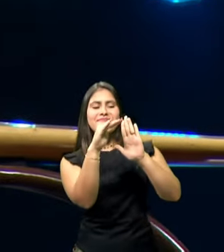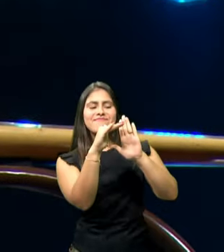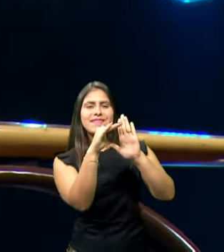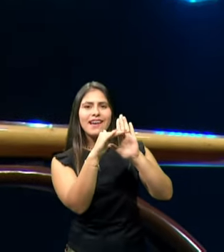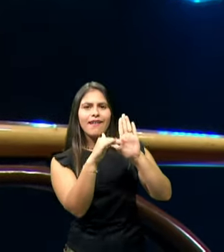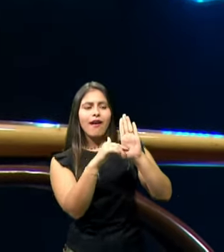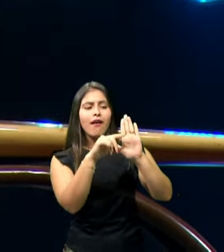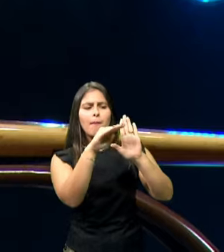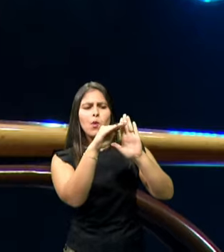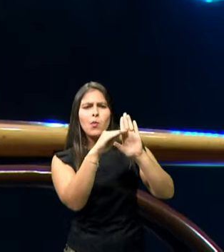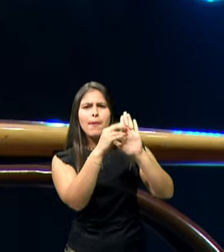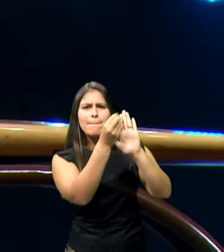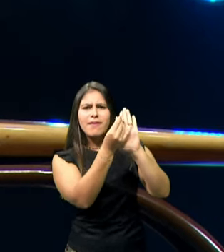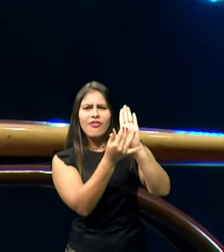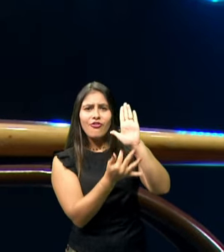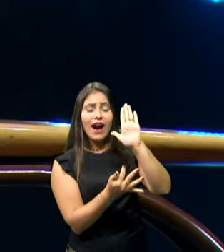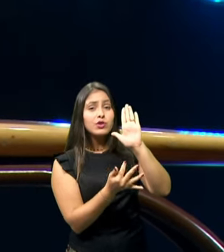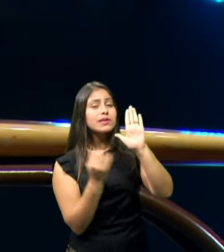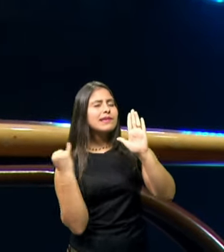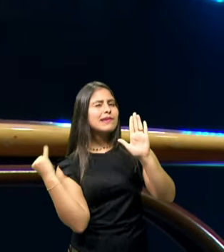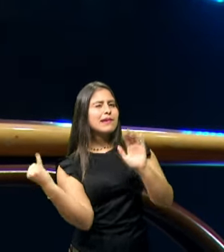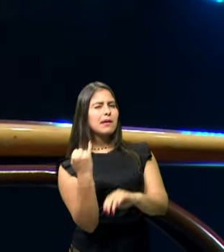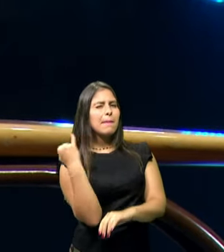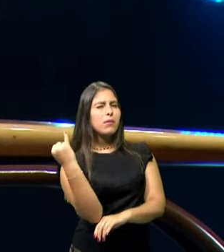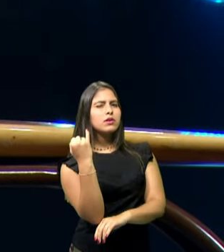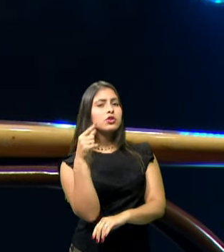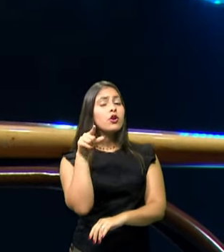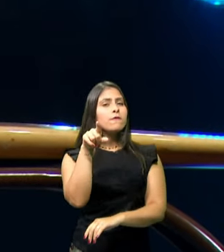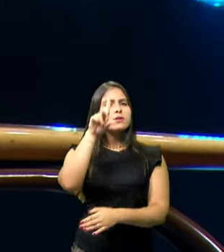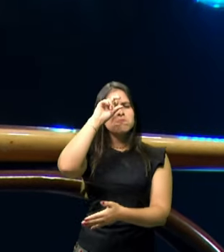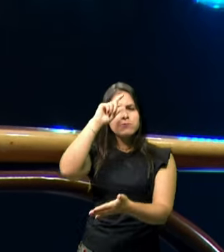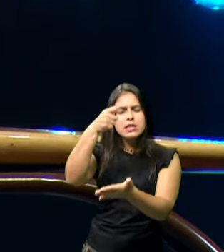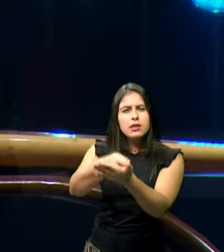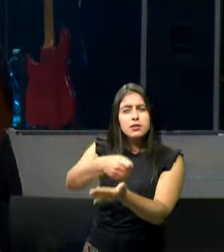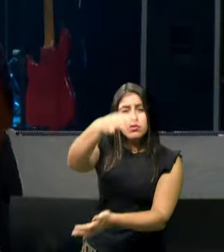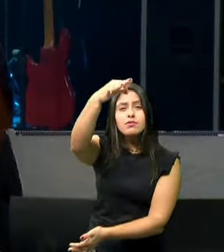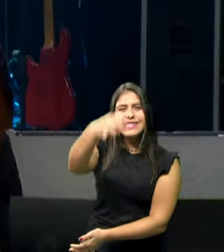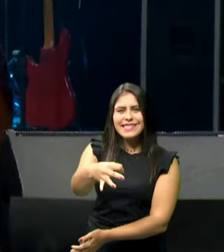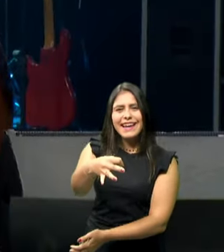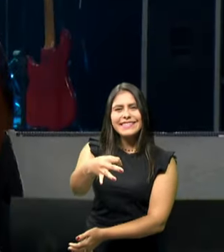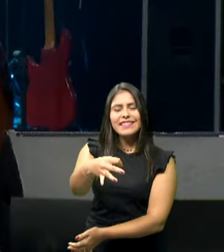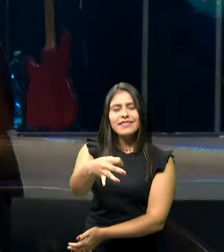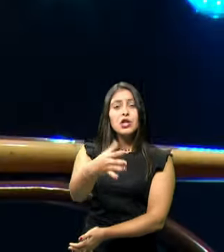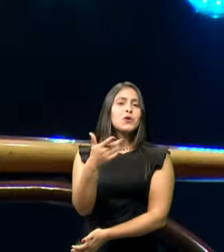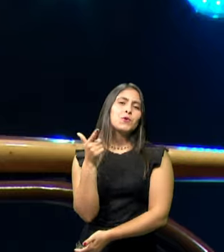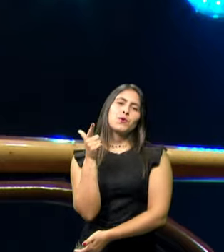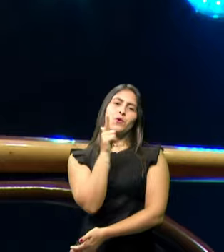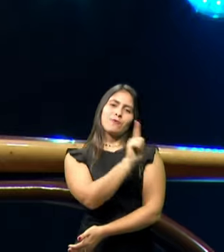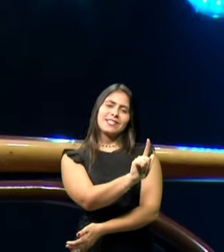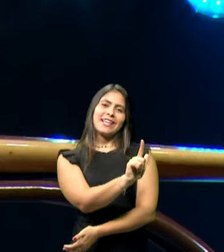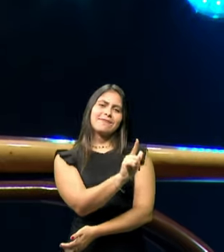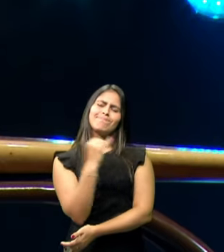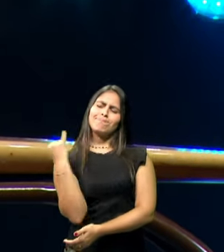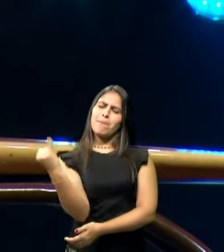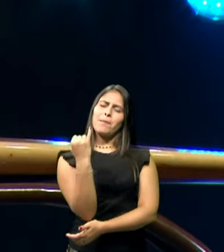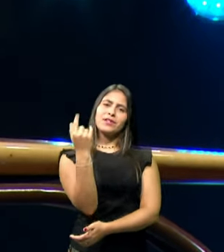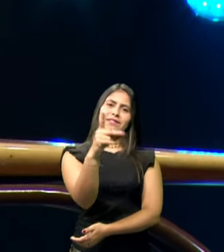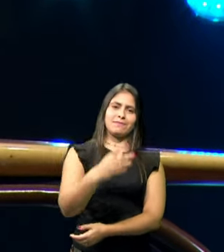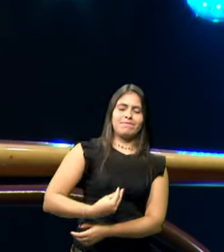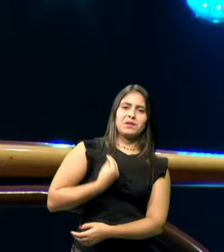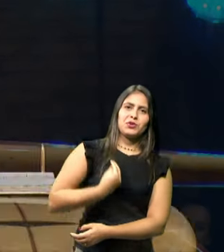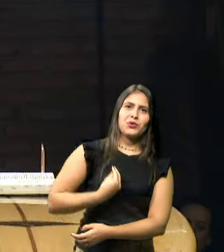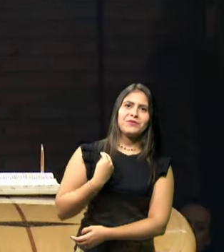elementos fundamentais para você tomar as decisões de máxima